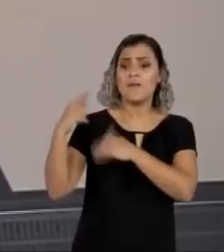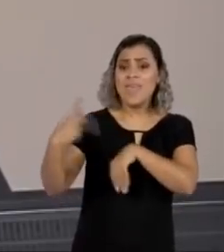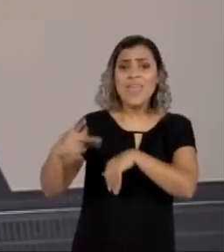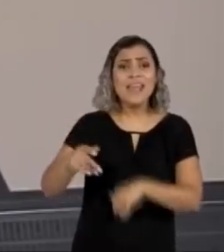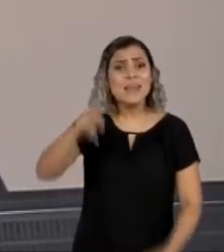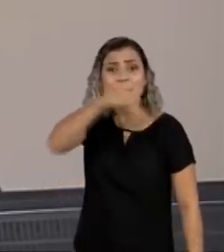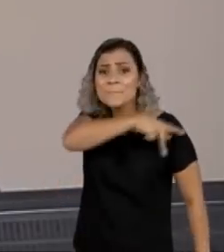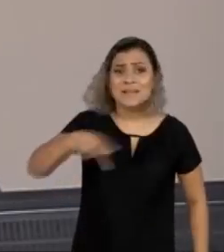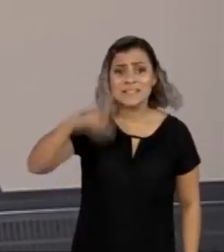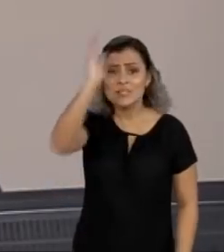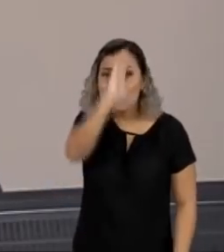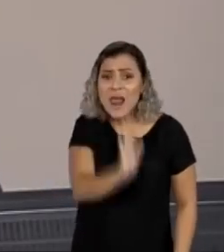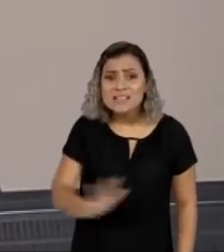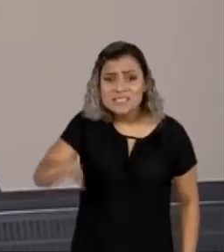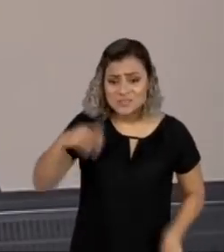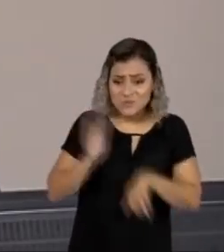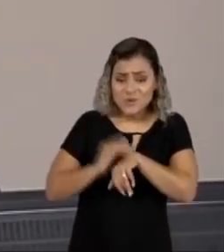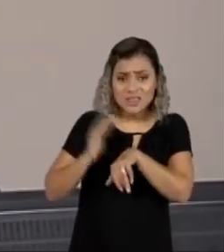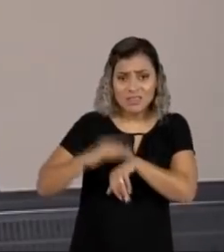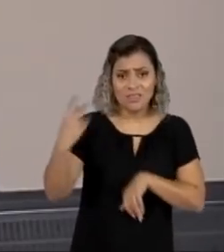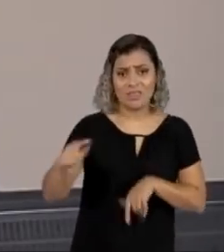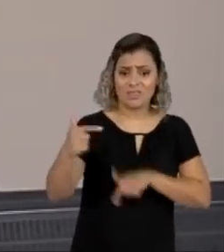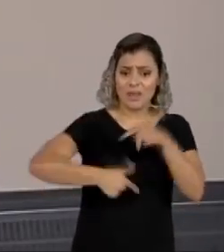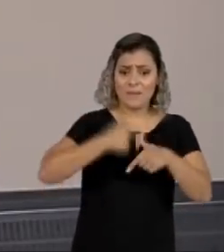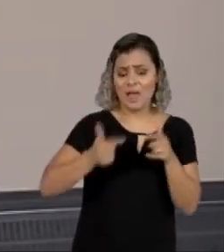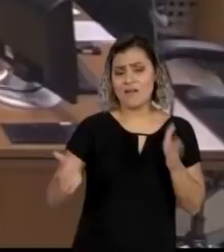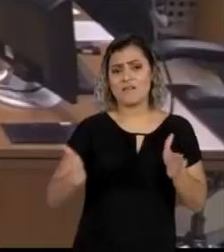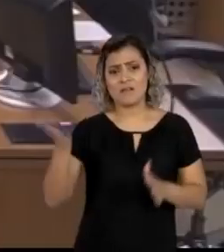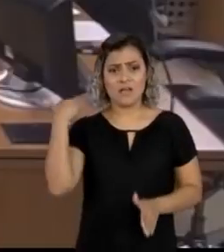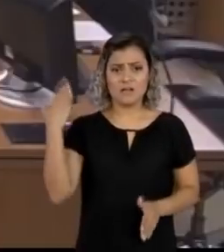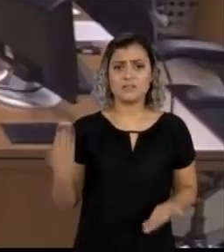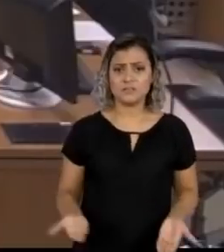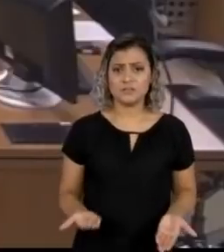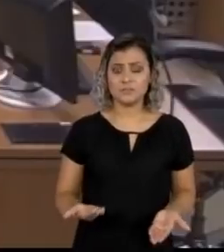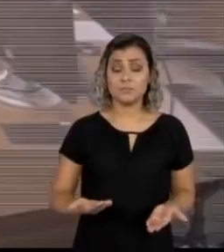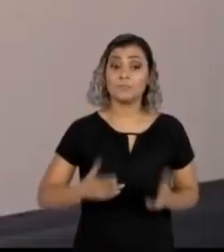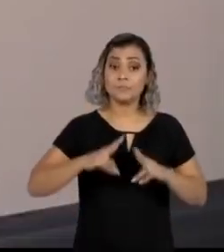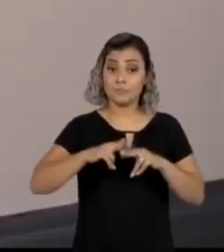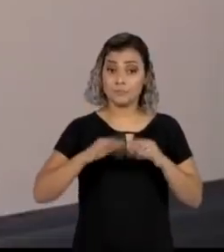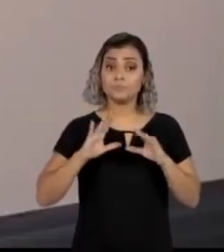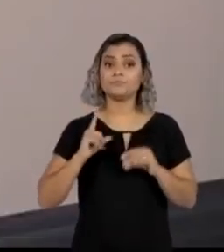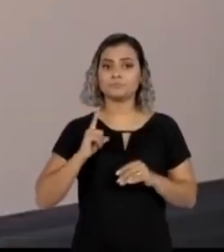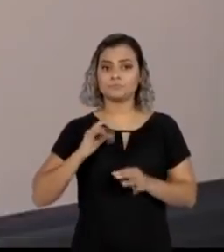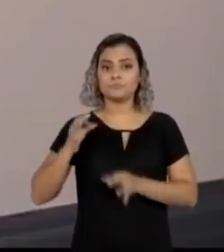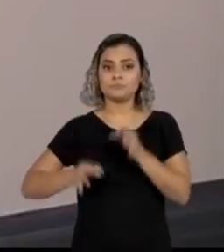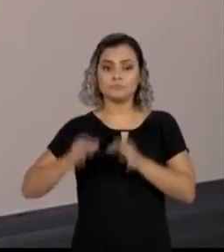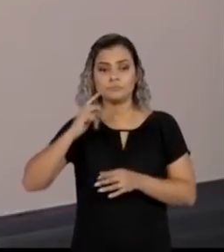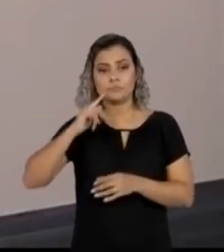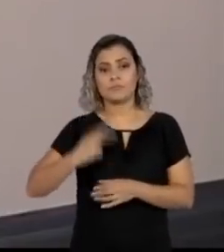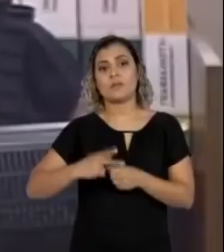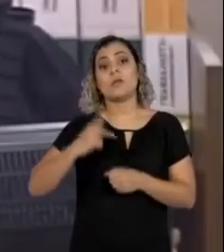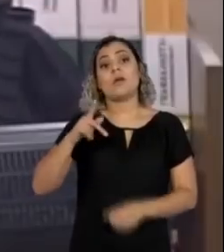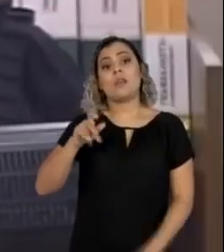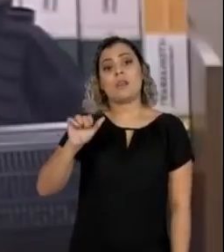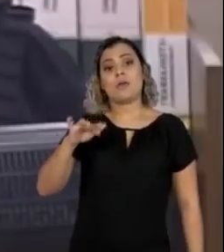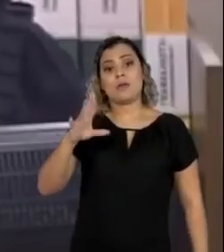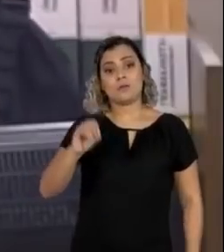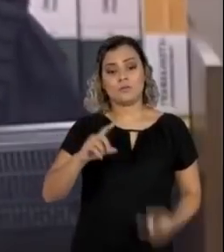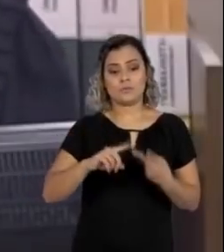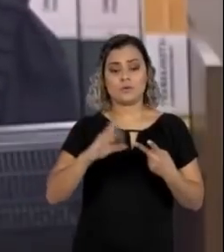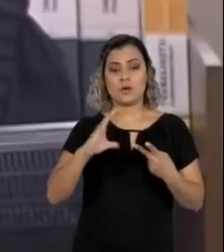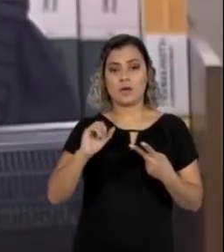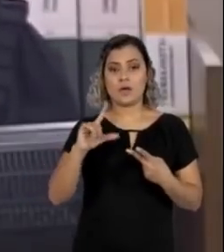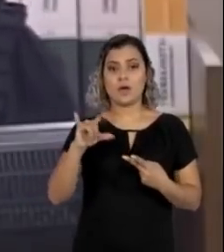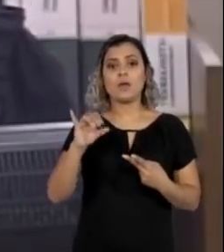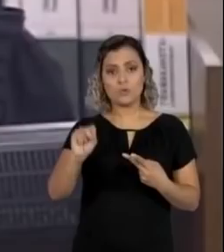máximo dirigente da nação brasileira. Os desembargadores Leandro Paulsen e Carlos